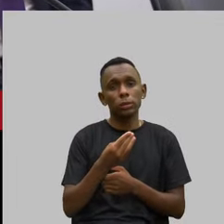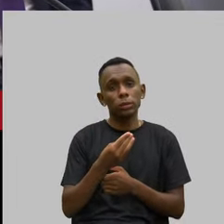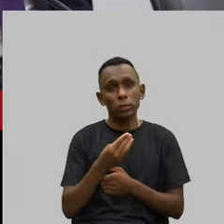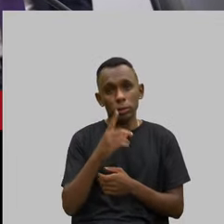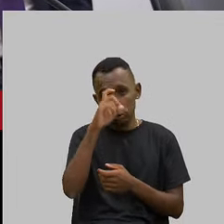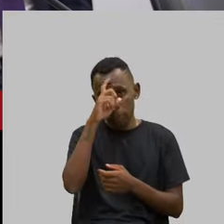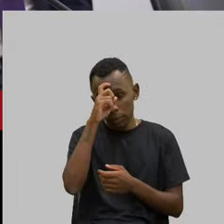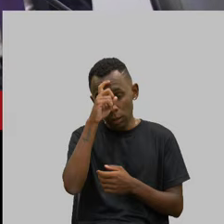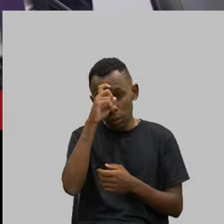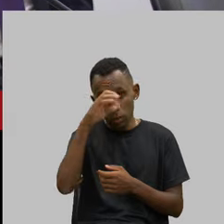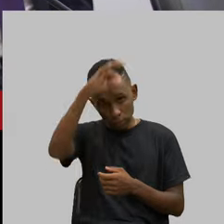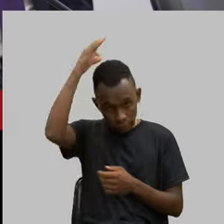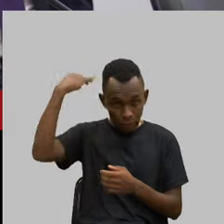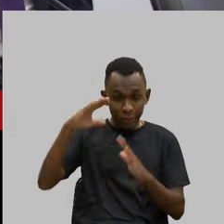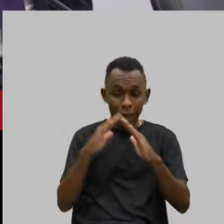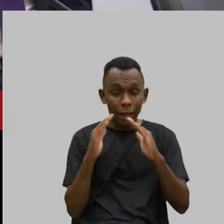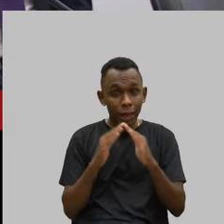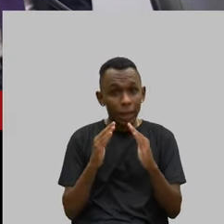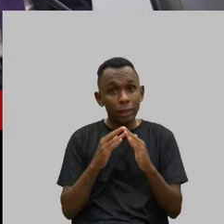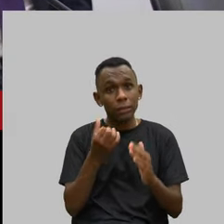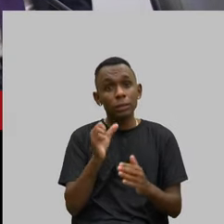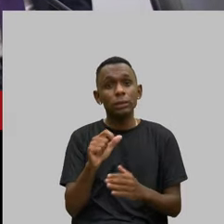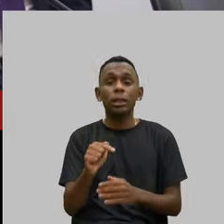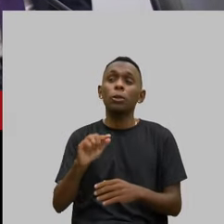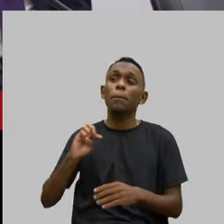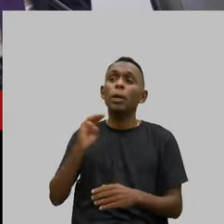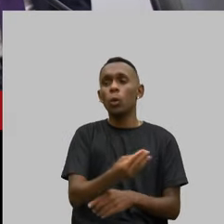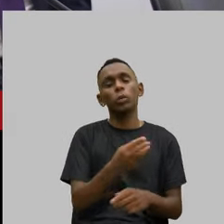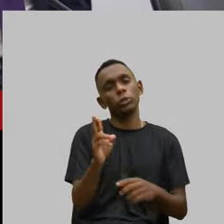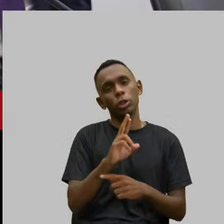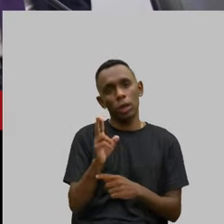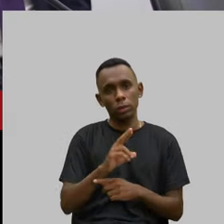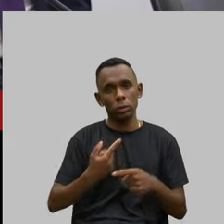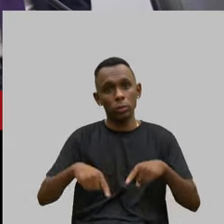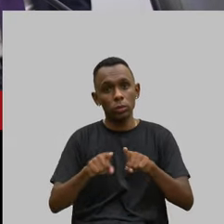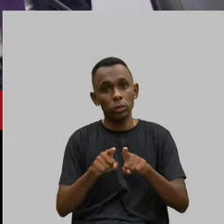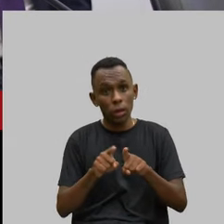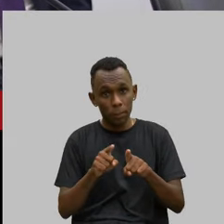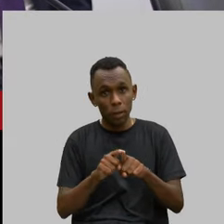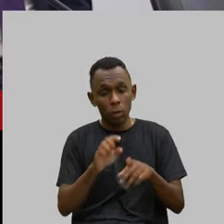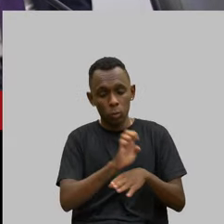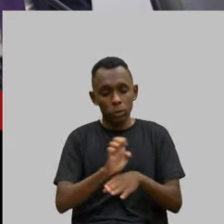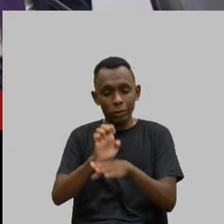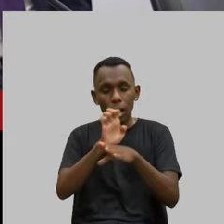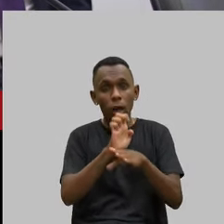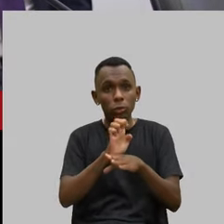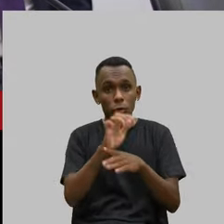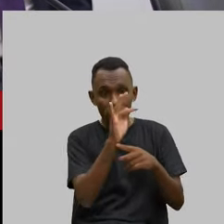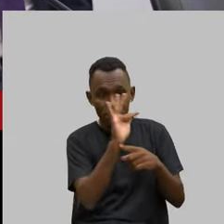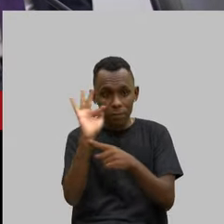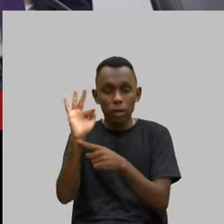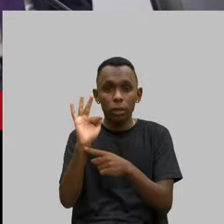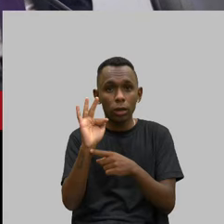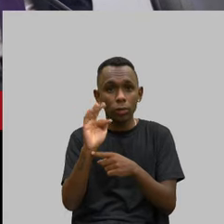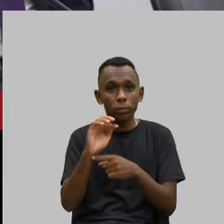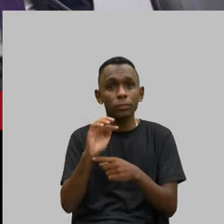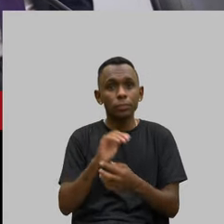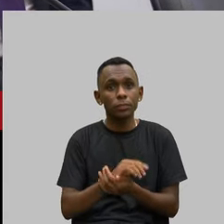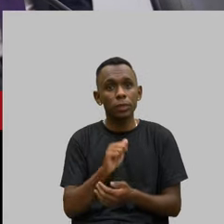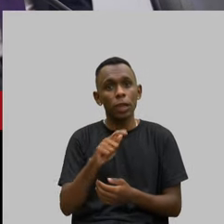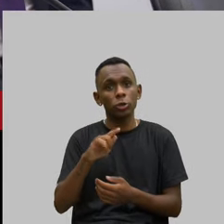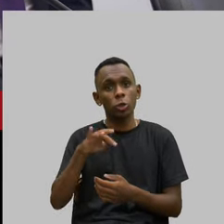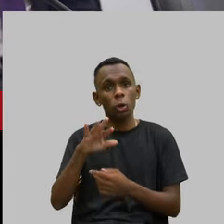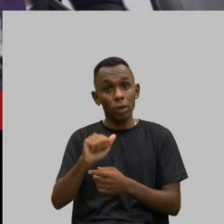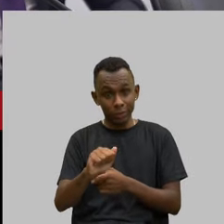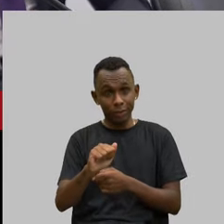Claros foram 67 milhões deais Além disso o estado Federal agiota